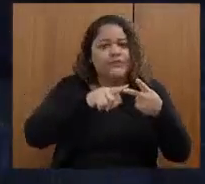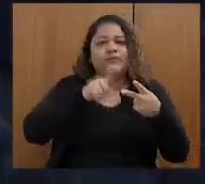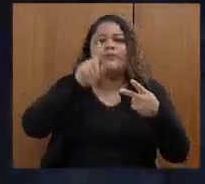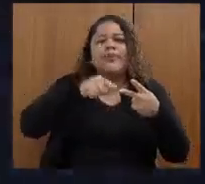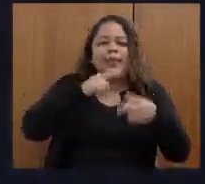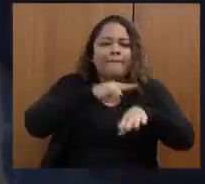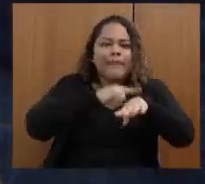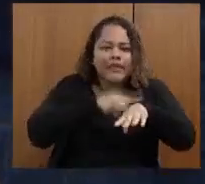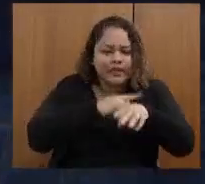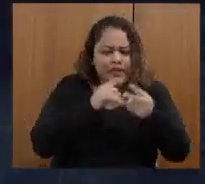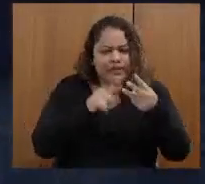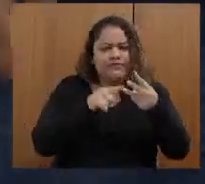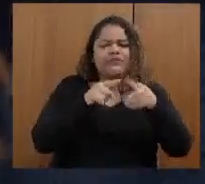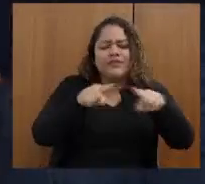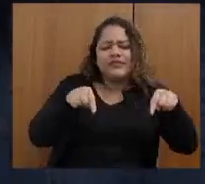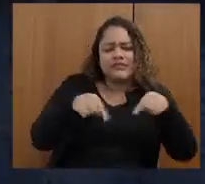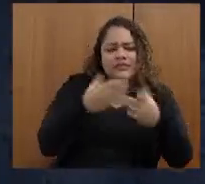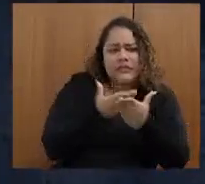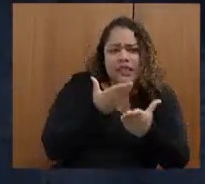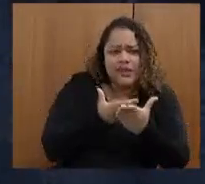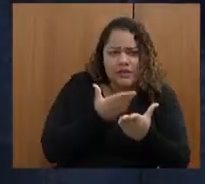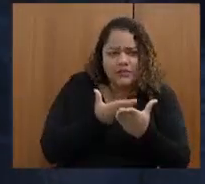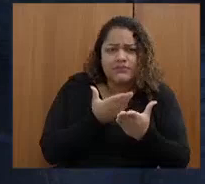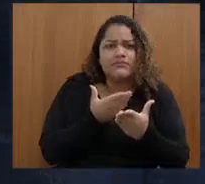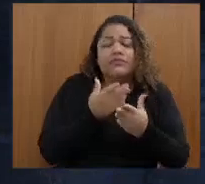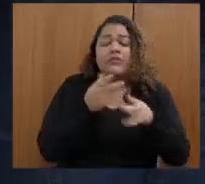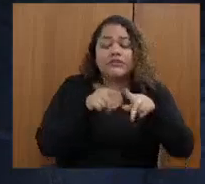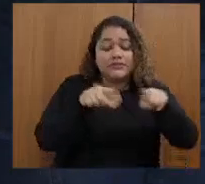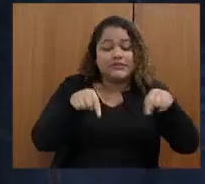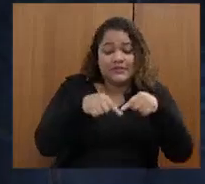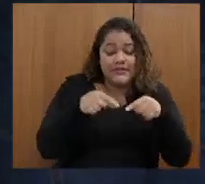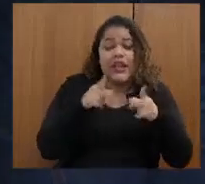troca de vida e nós fizemos